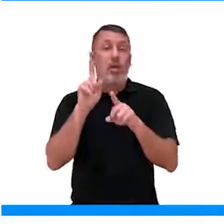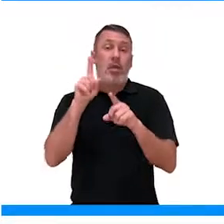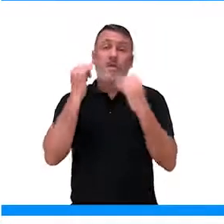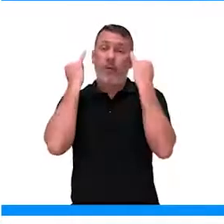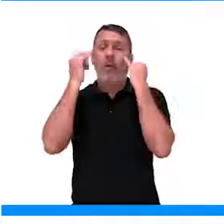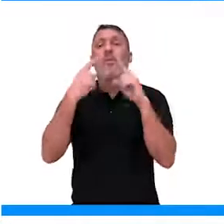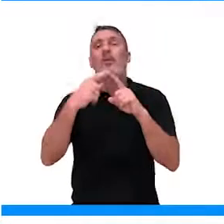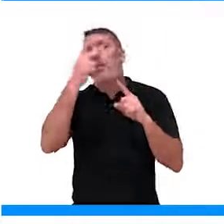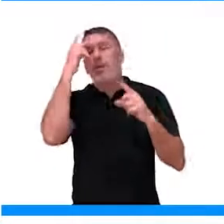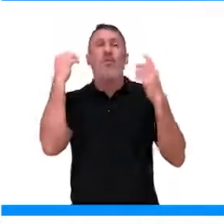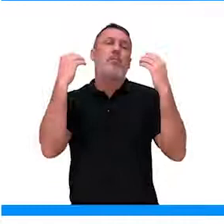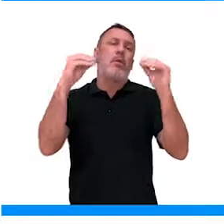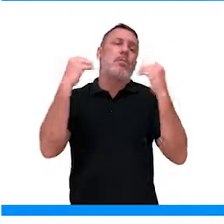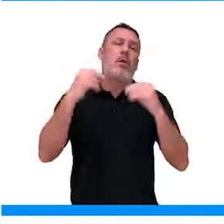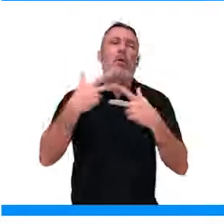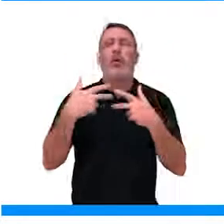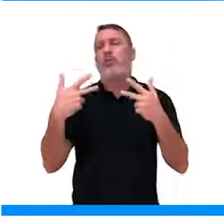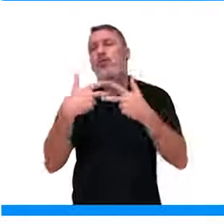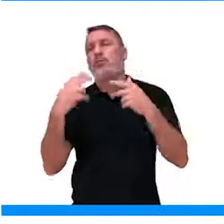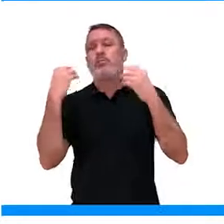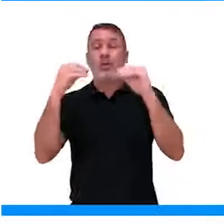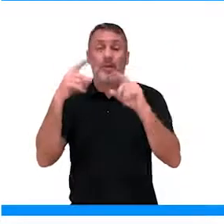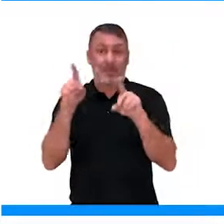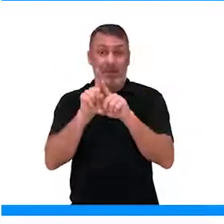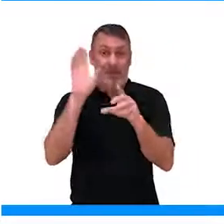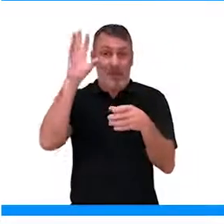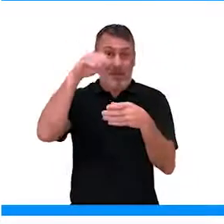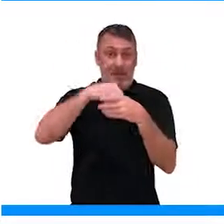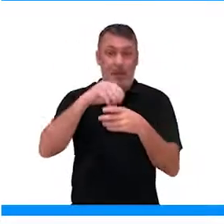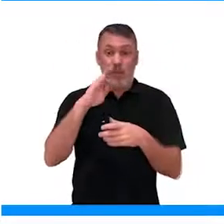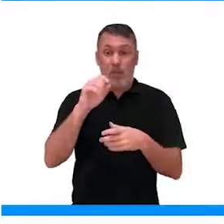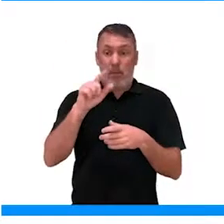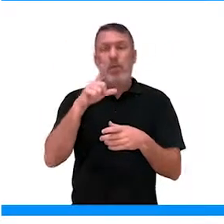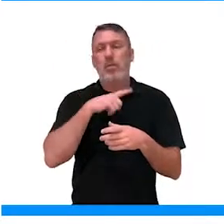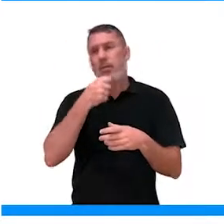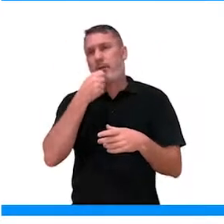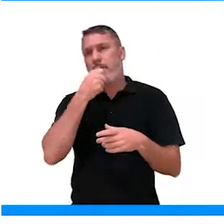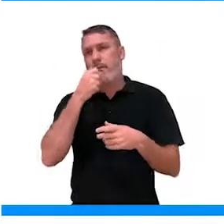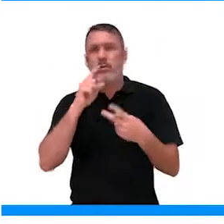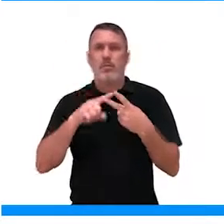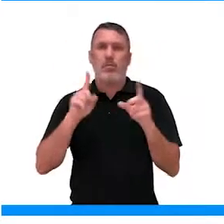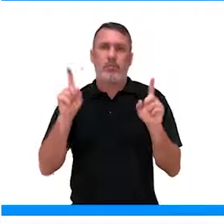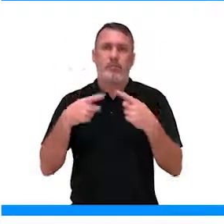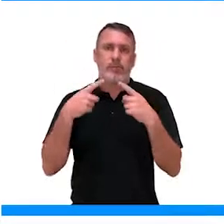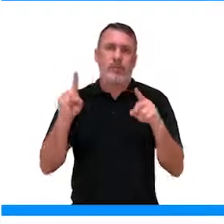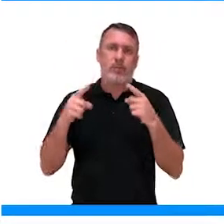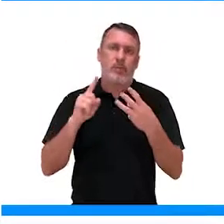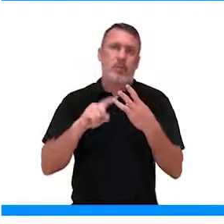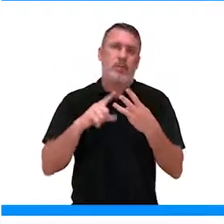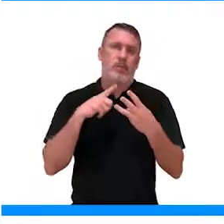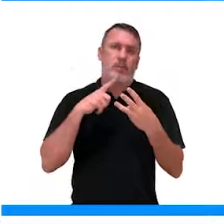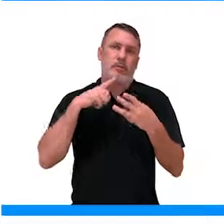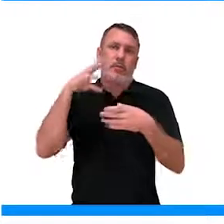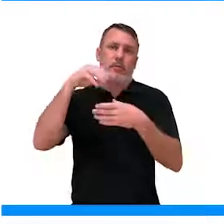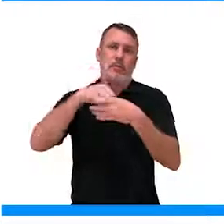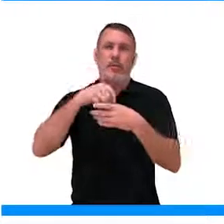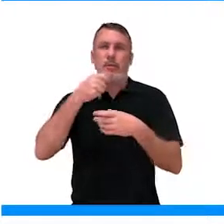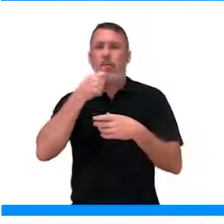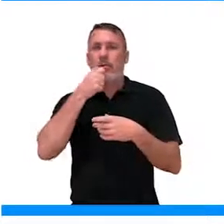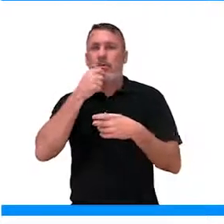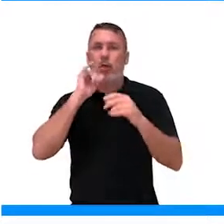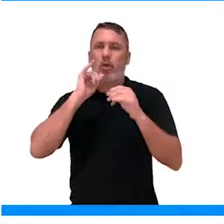um gênero textual que as pessoas colocavam muitas coisas, inclusive dentro do blog você tinha entrevista, você tinha letra de música, você